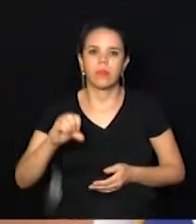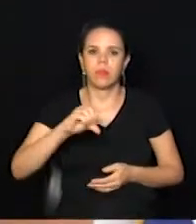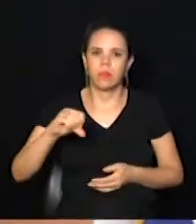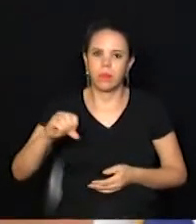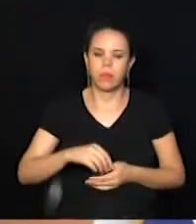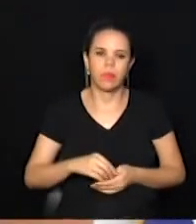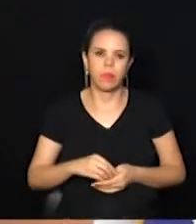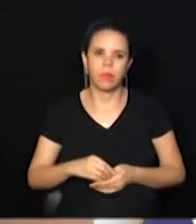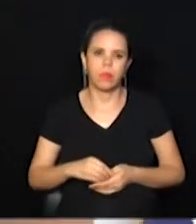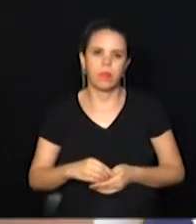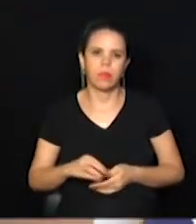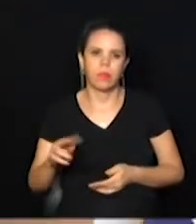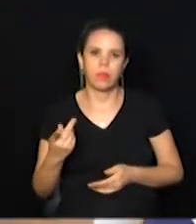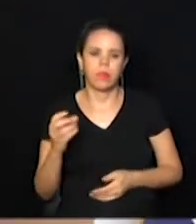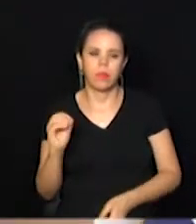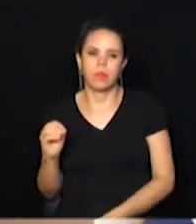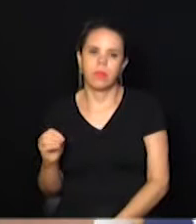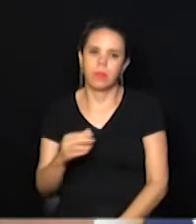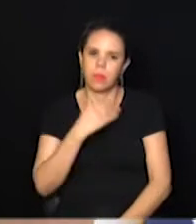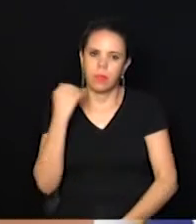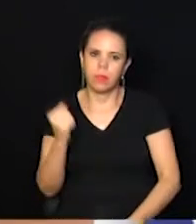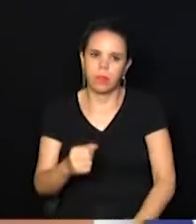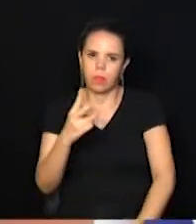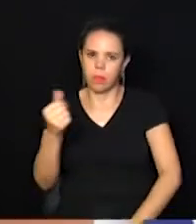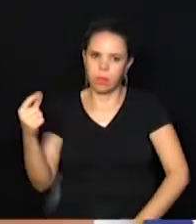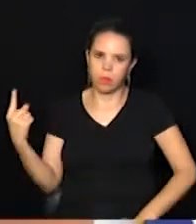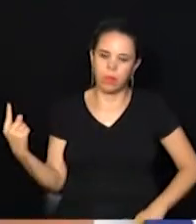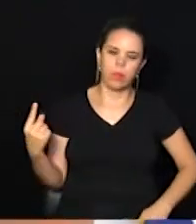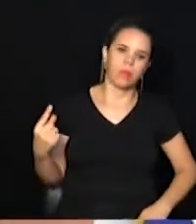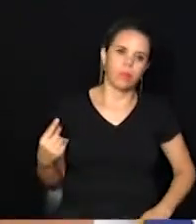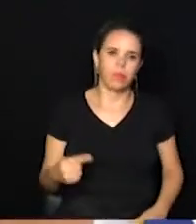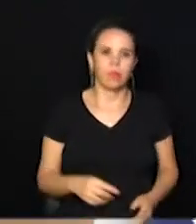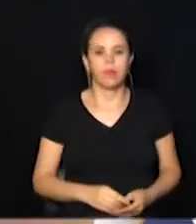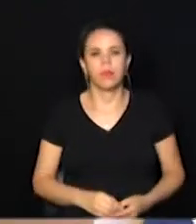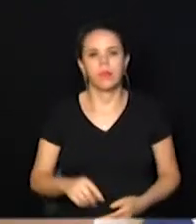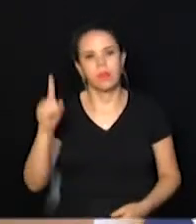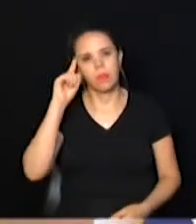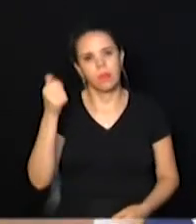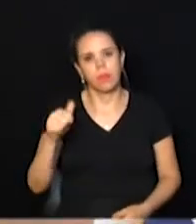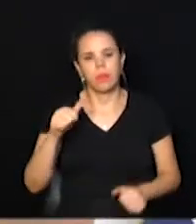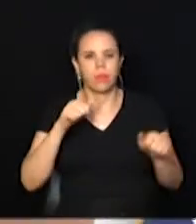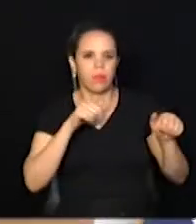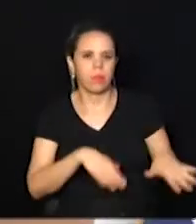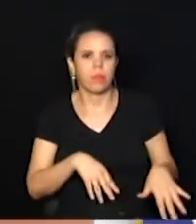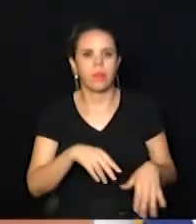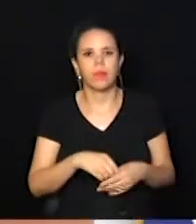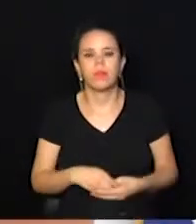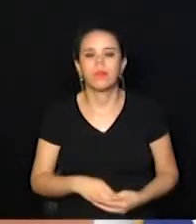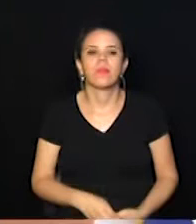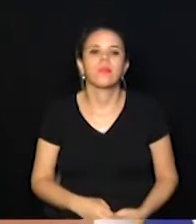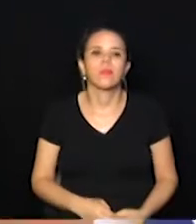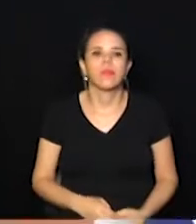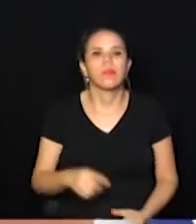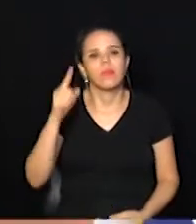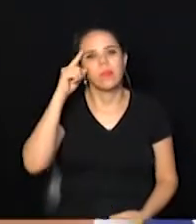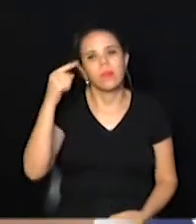99. O Toninho foi assassinado em 2001, dia 11 de setembro de 2001, naquele